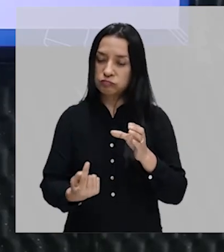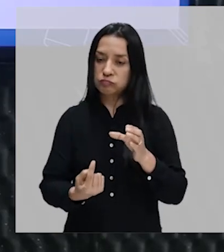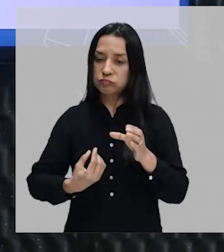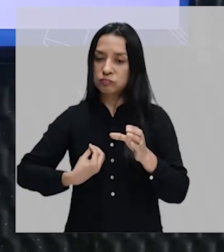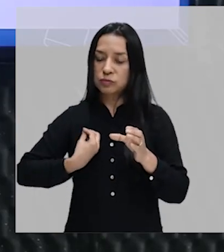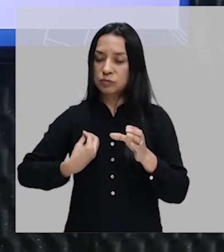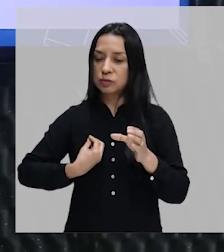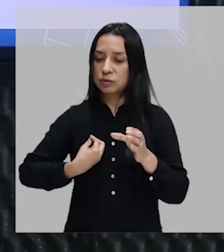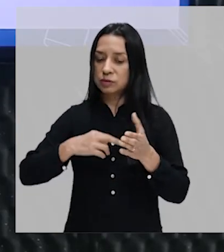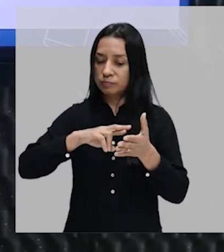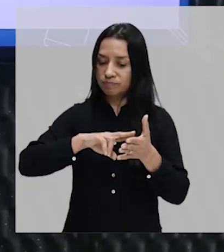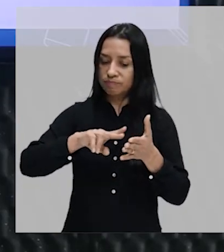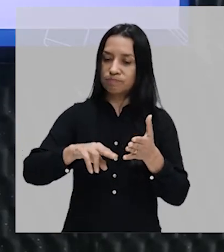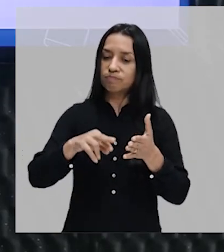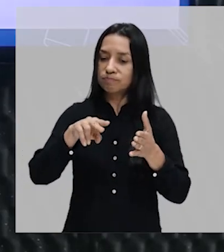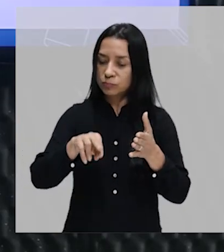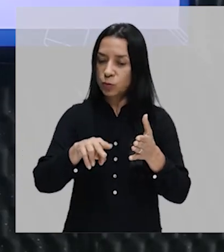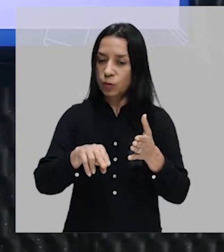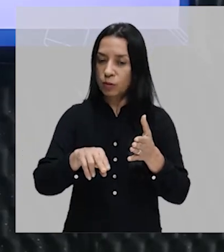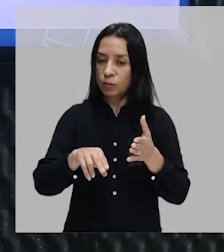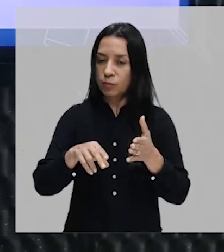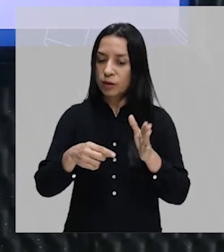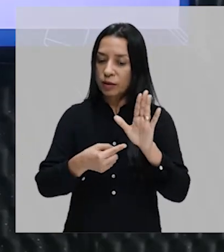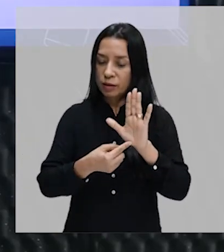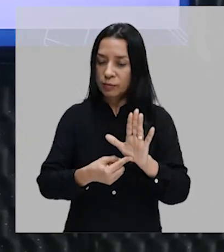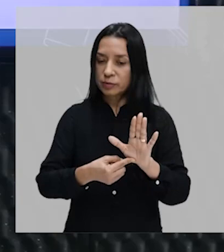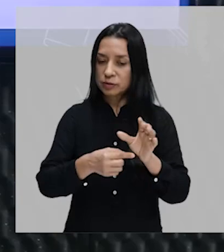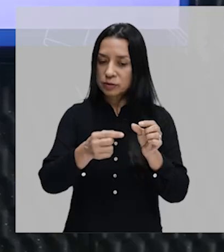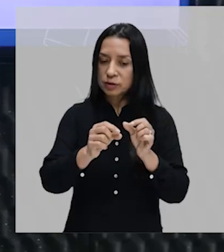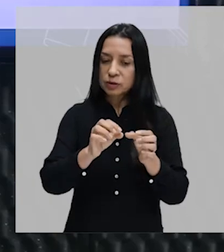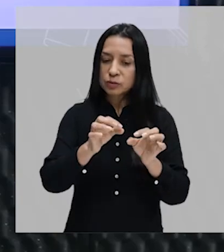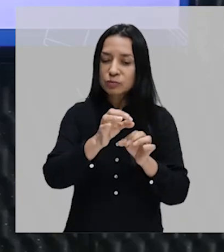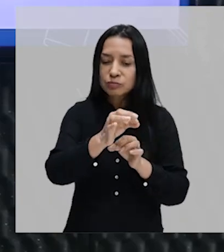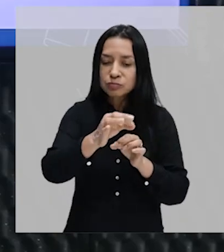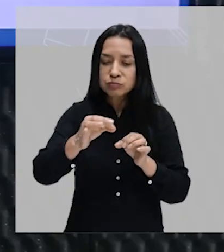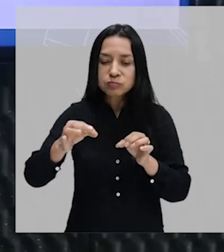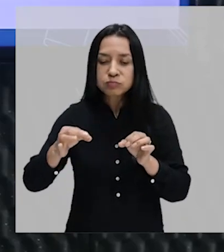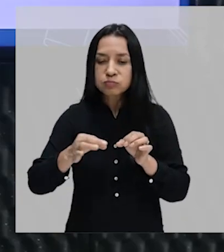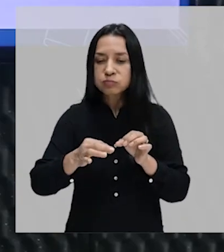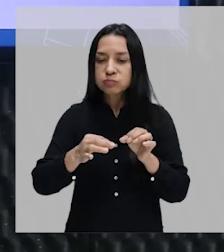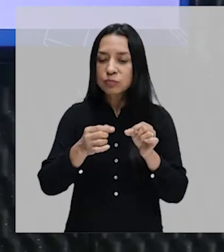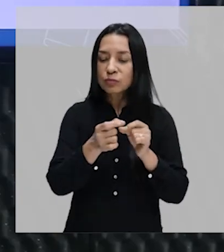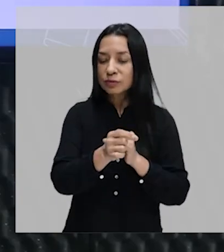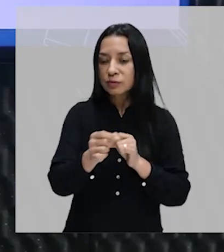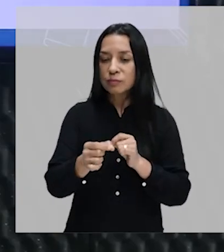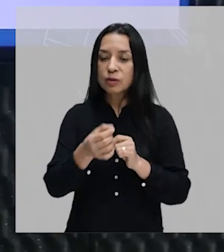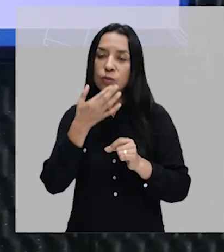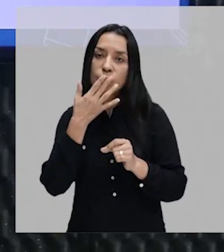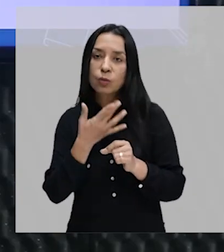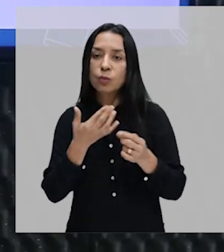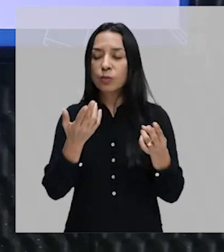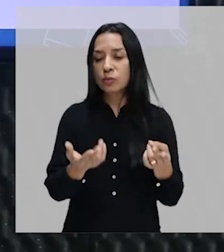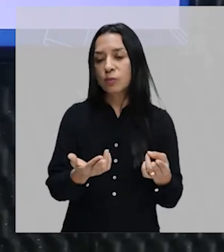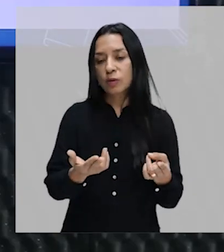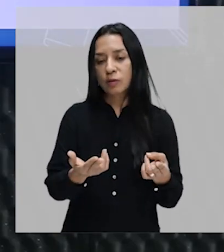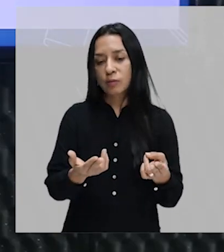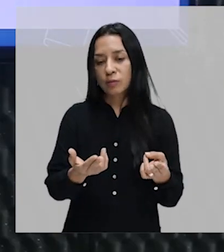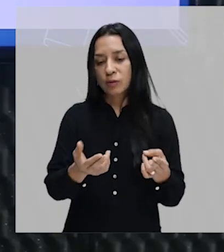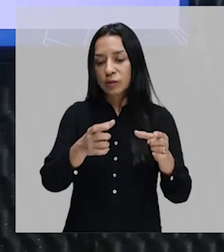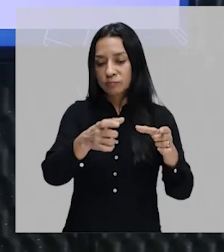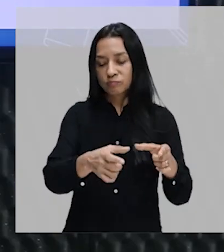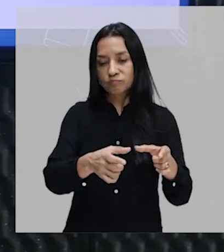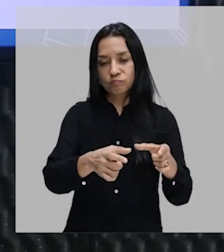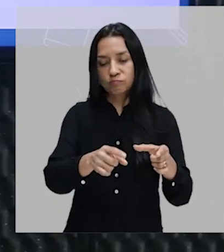Representei eles por várias bolinhas, mesmo tamanho, mesma cor, para dizer que são todos indivíduos da mesma